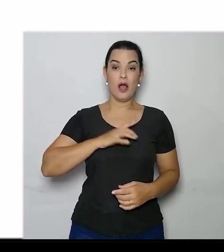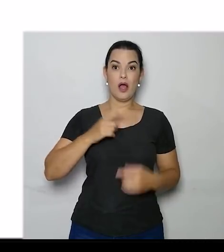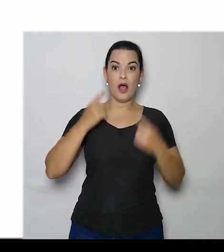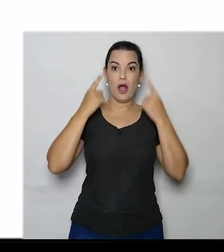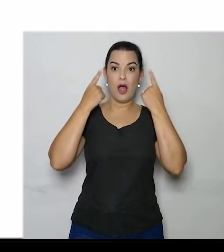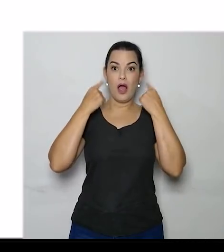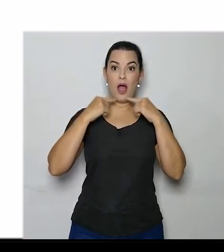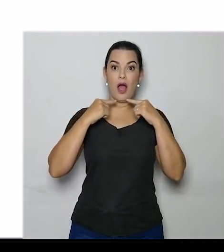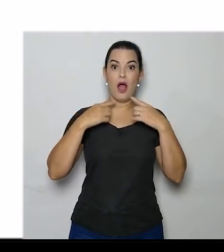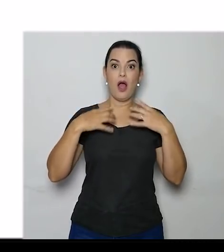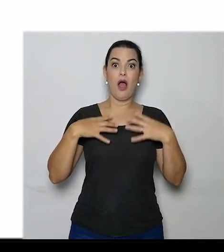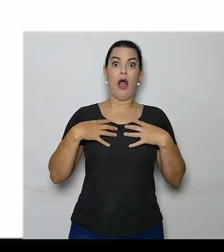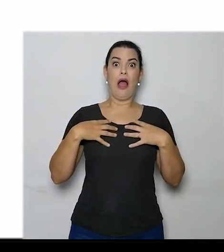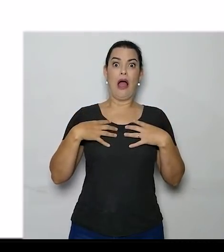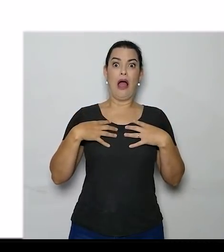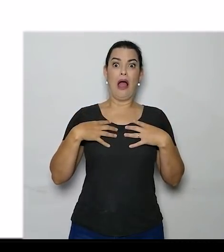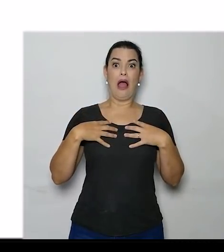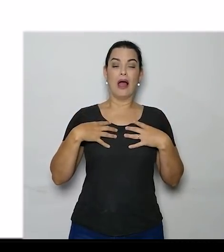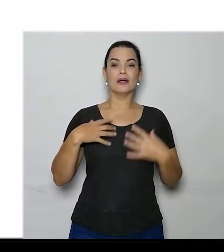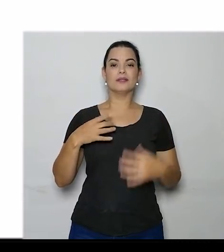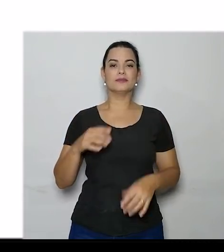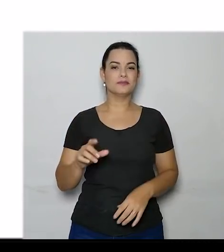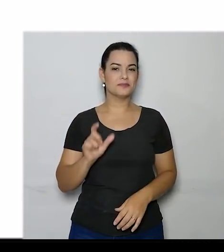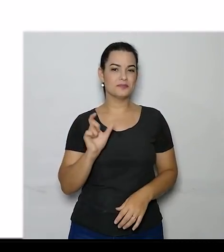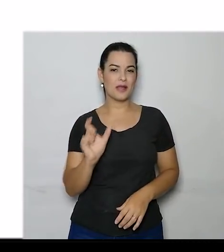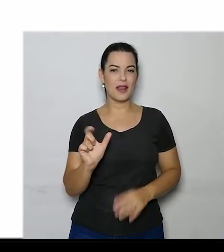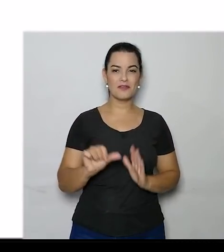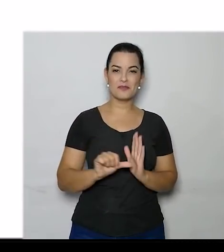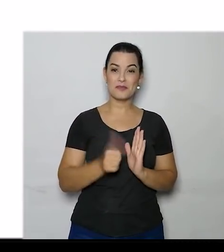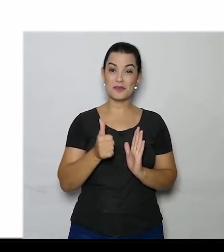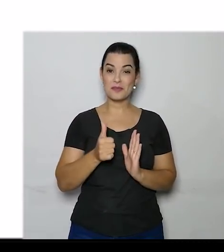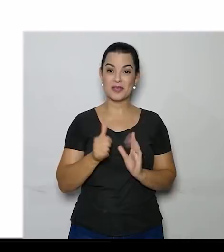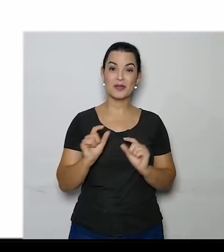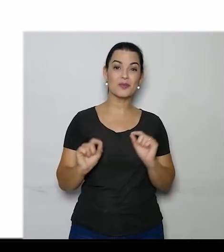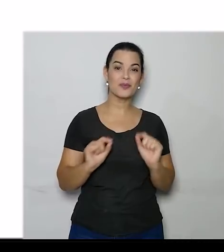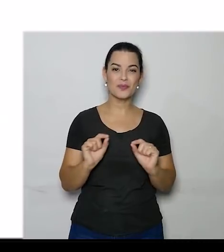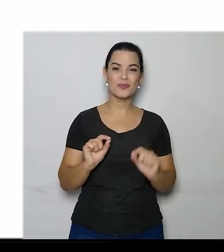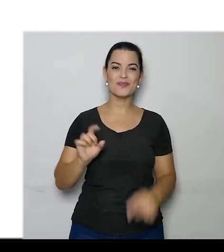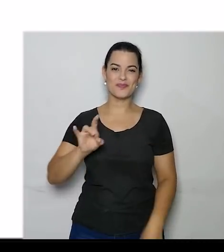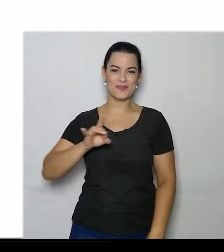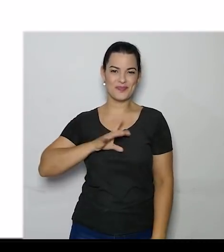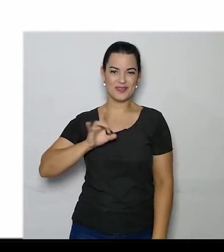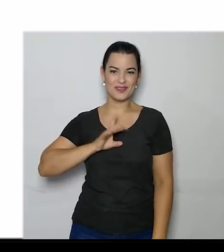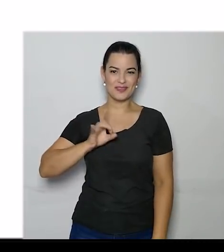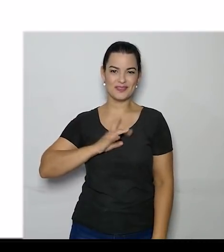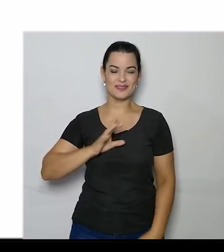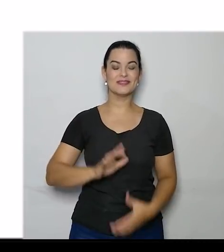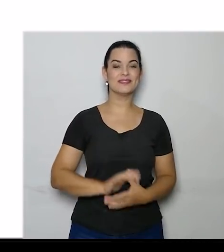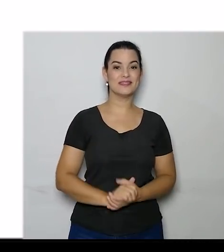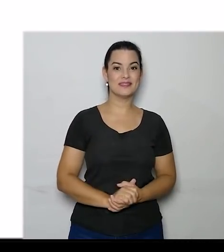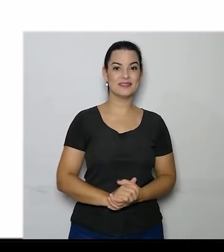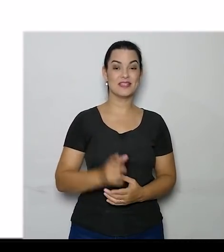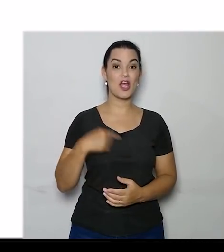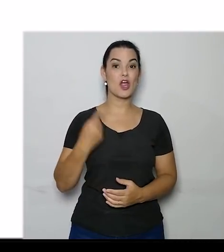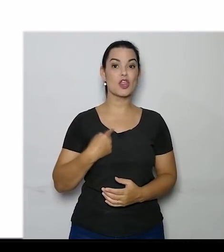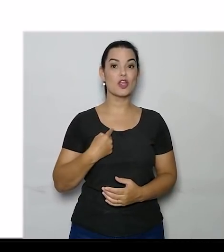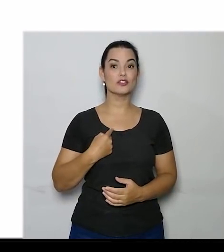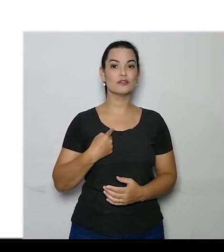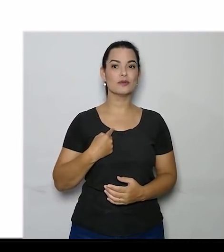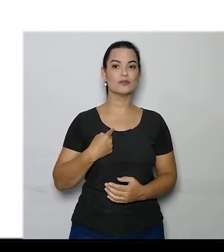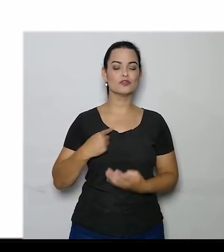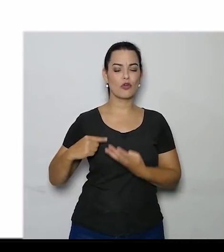primeira palavra da cruzadinha é medo. Nós vamos contar, crianças,